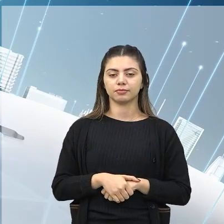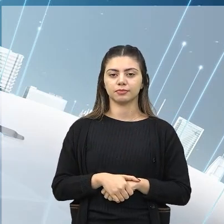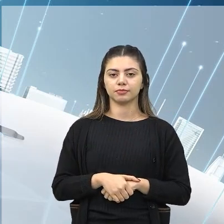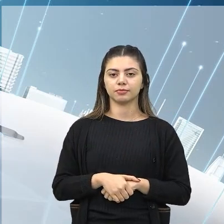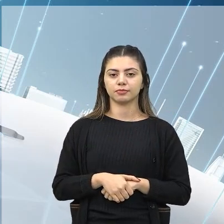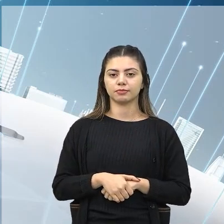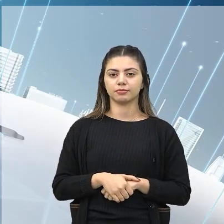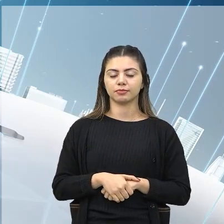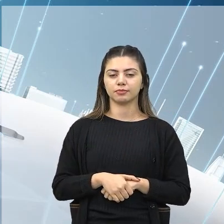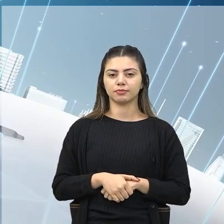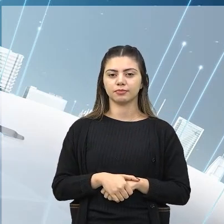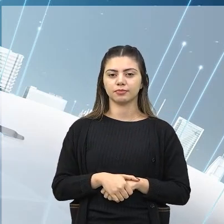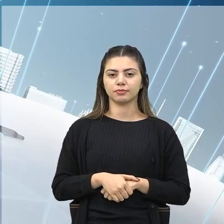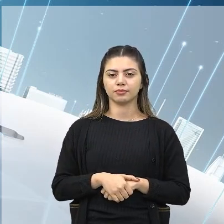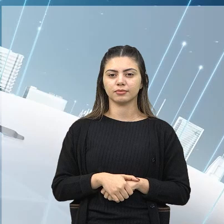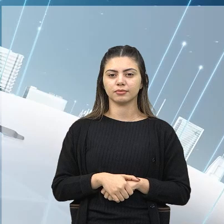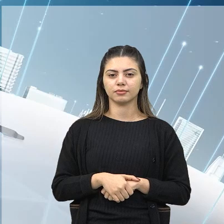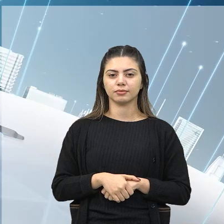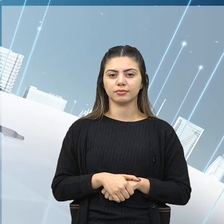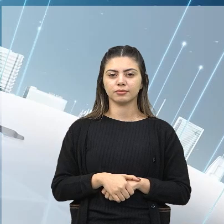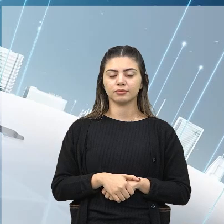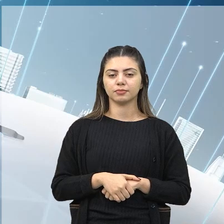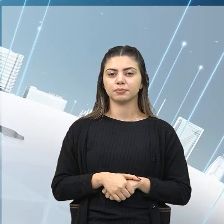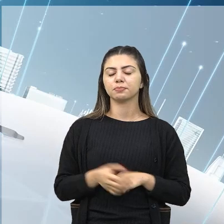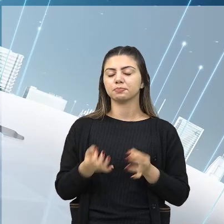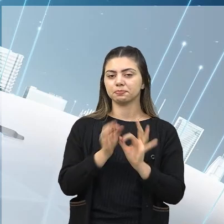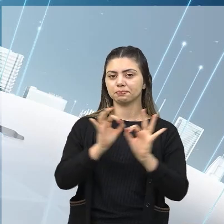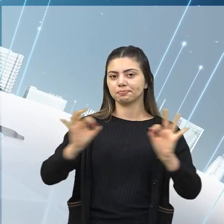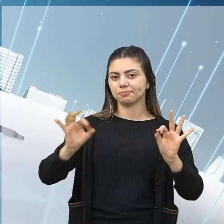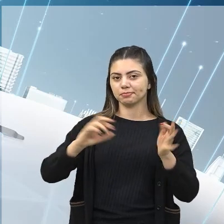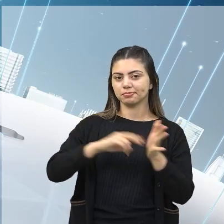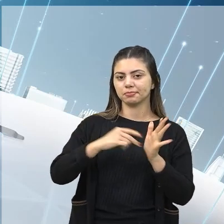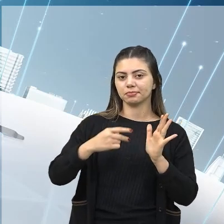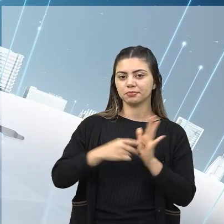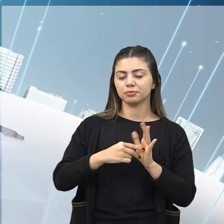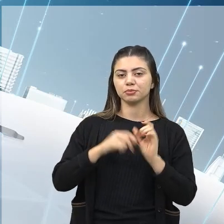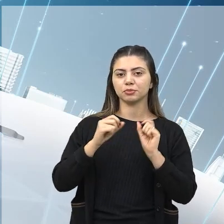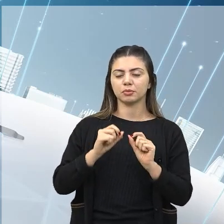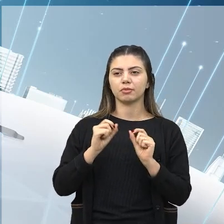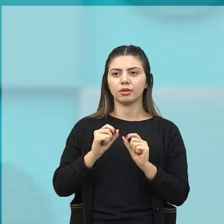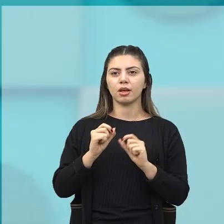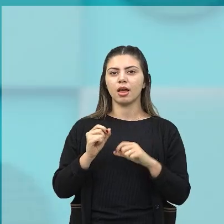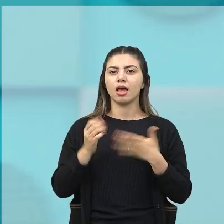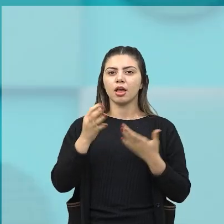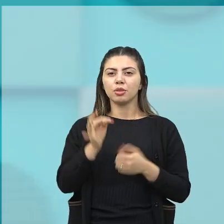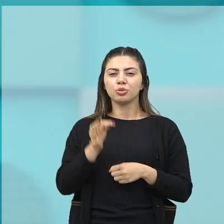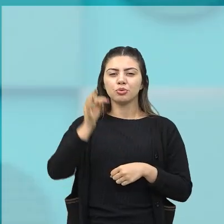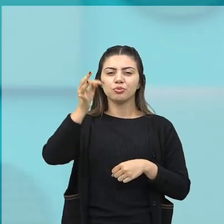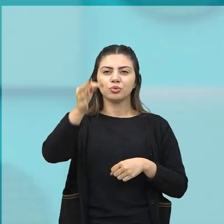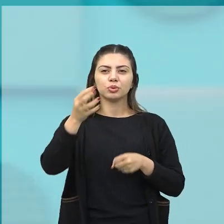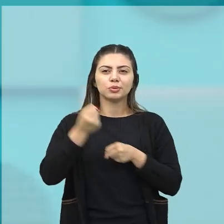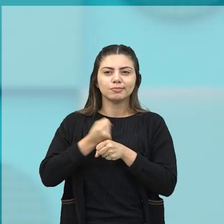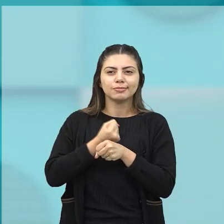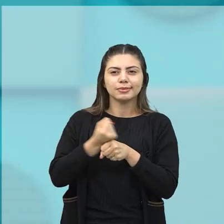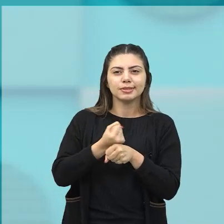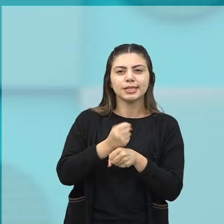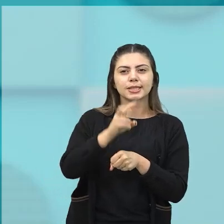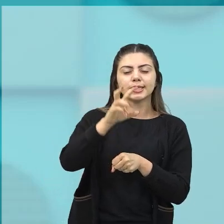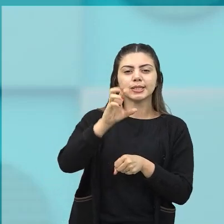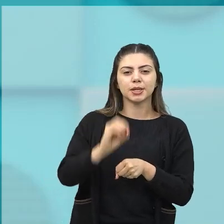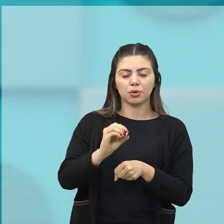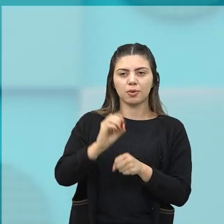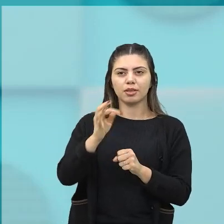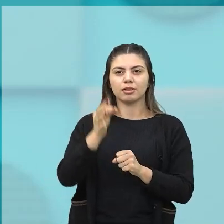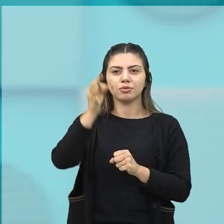acha como vai ser o mundo, né? Daqui a 50 anos, como vai parecer,